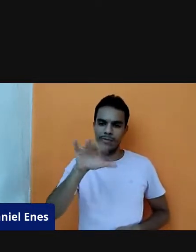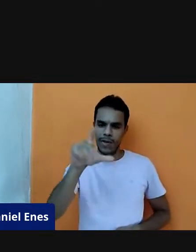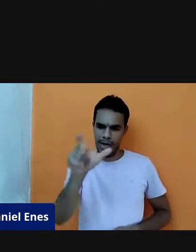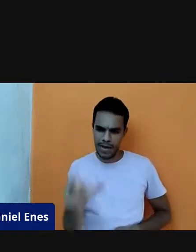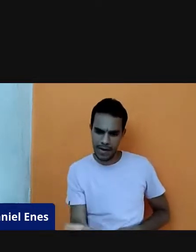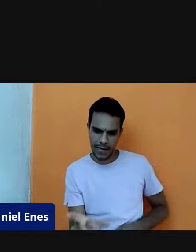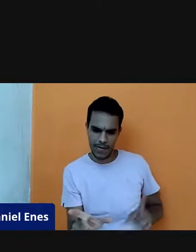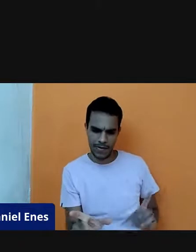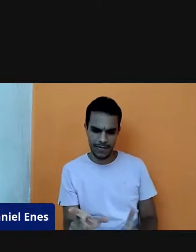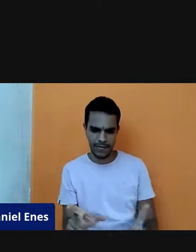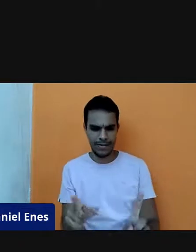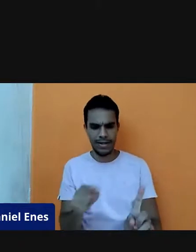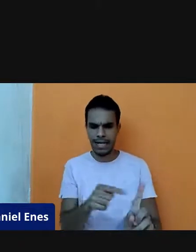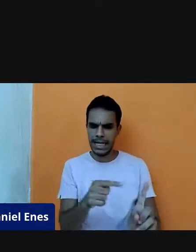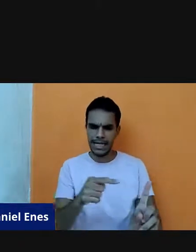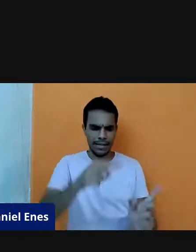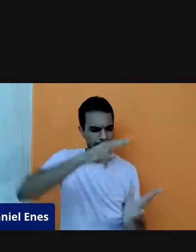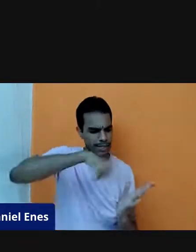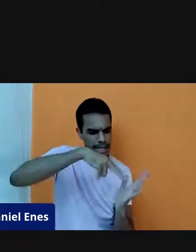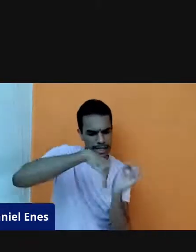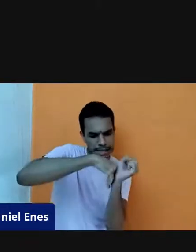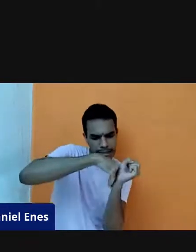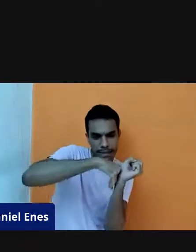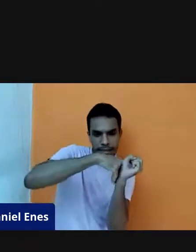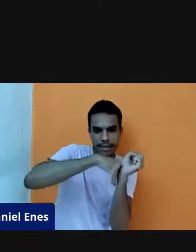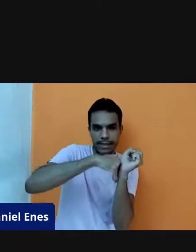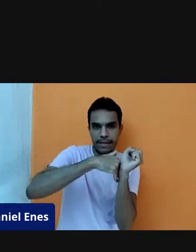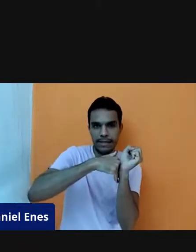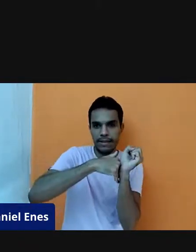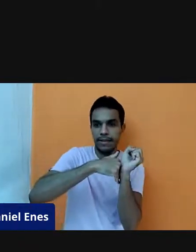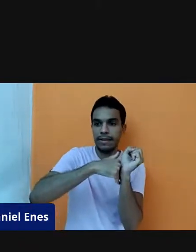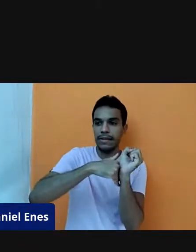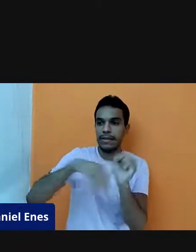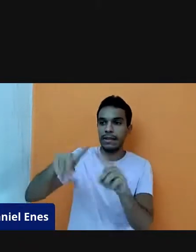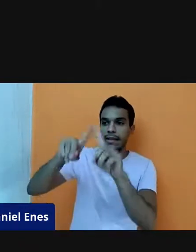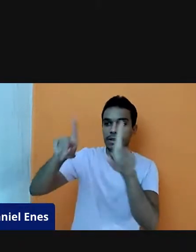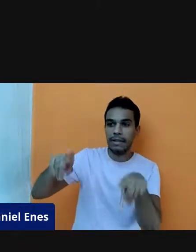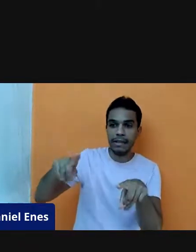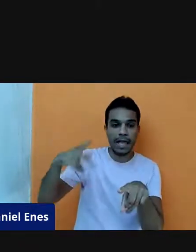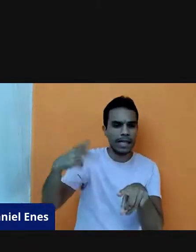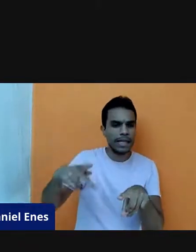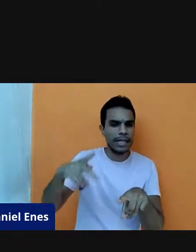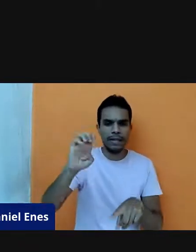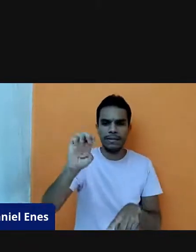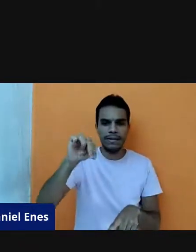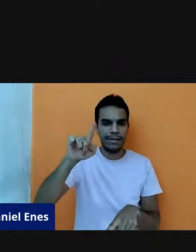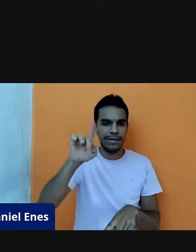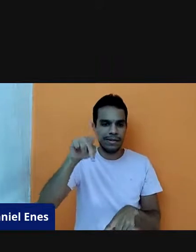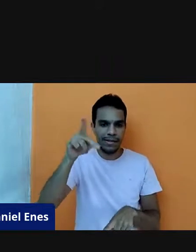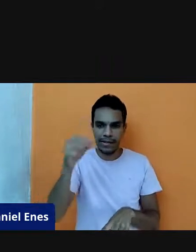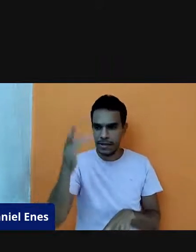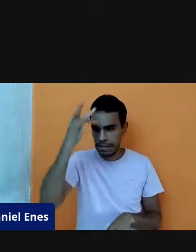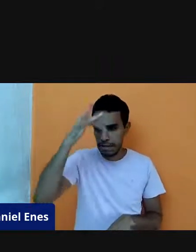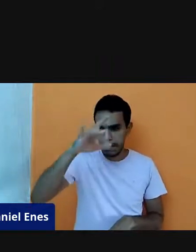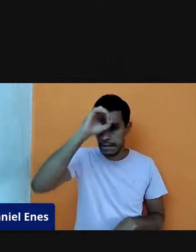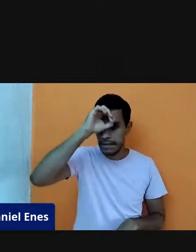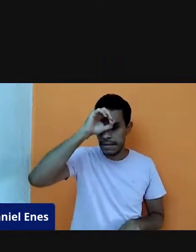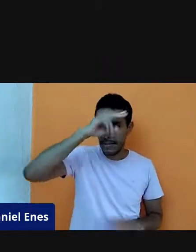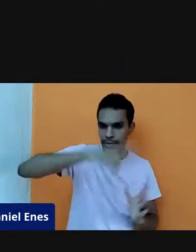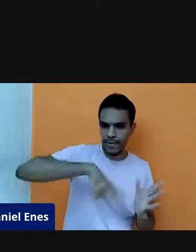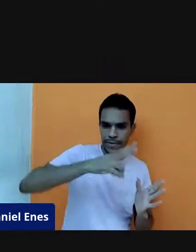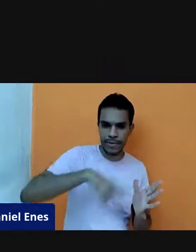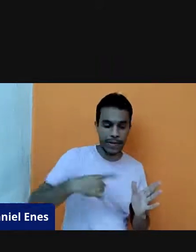em segredo por 10 que os funcionários dos engenhos, que não sabiam ler, traziam para